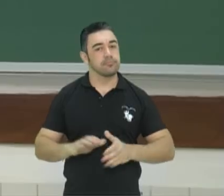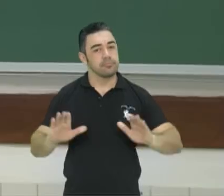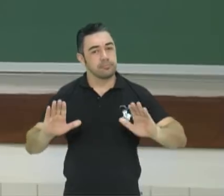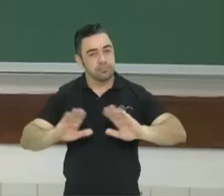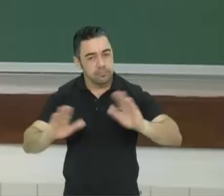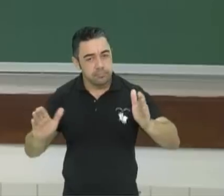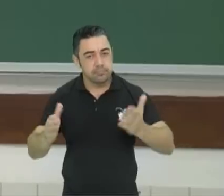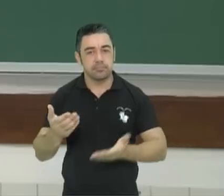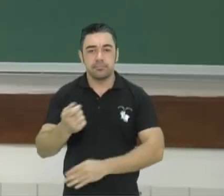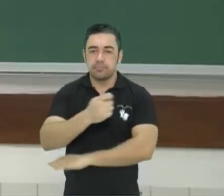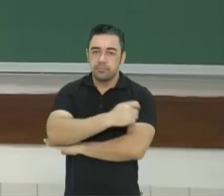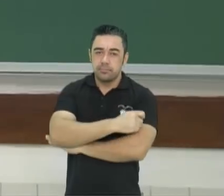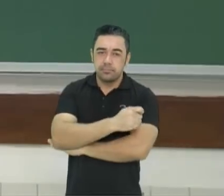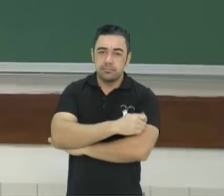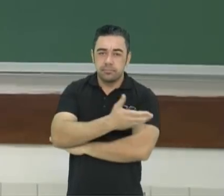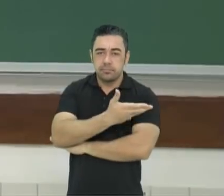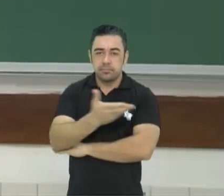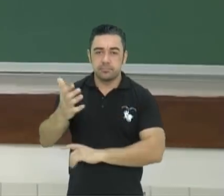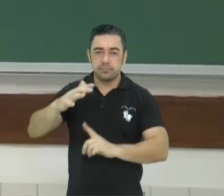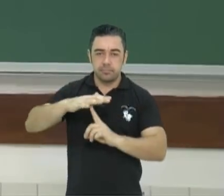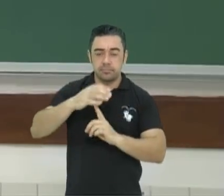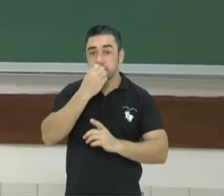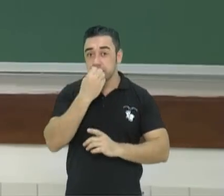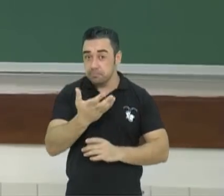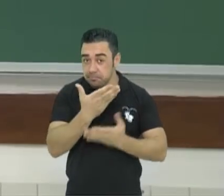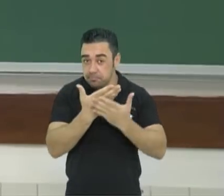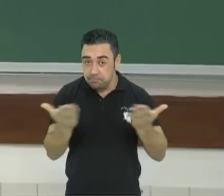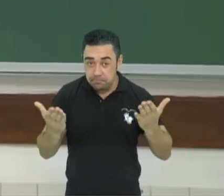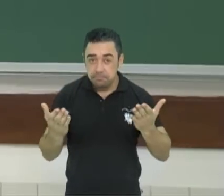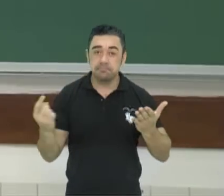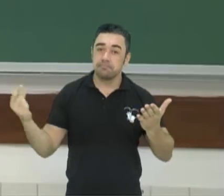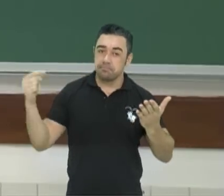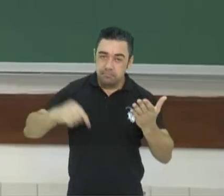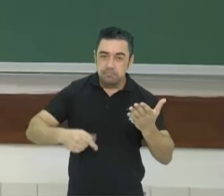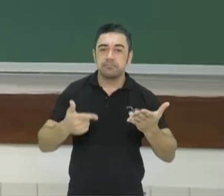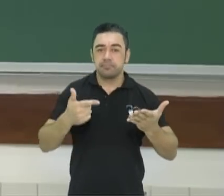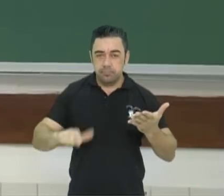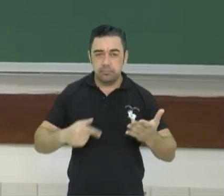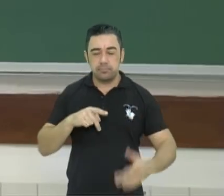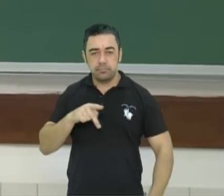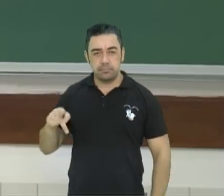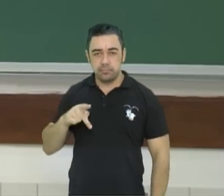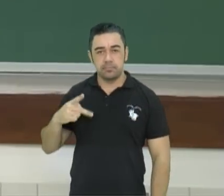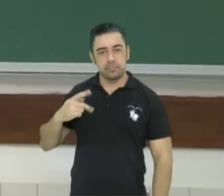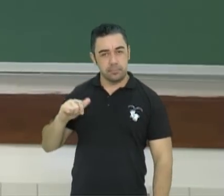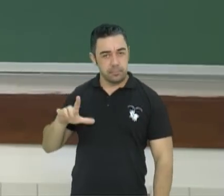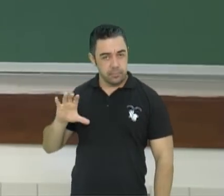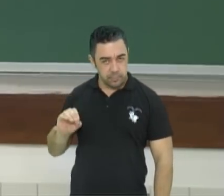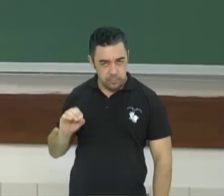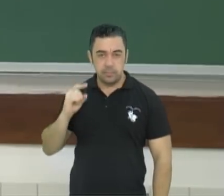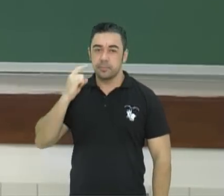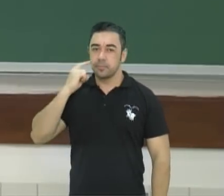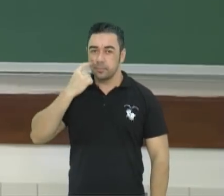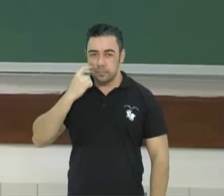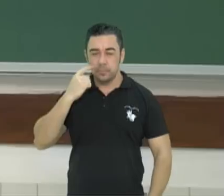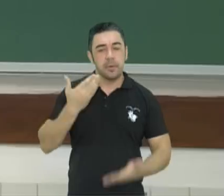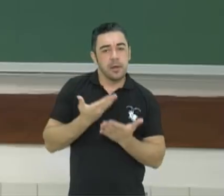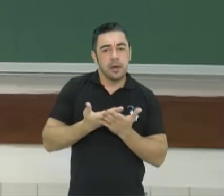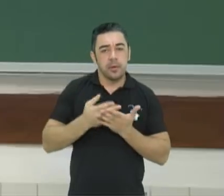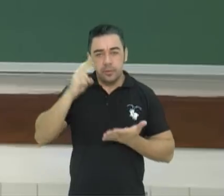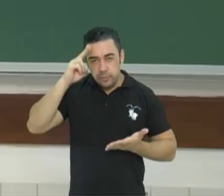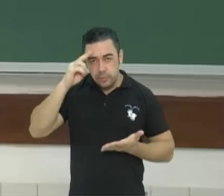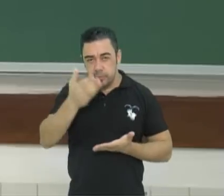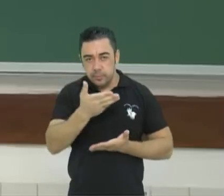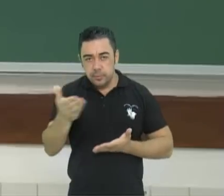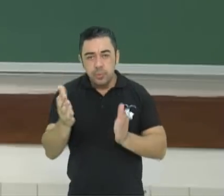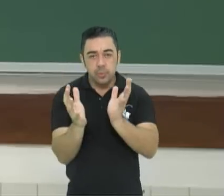Olá, alunos e alunas do Paraná, tudo bem com vocês? Estamos aqui novamente, eu, professor Paulo Brito, para mais uma aula de História com o pessoal do